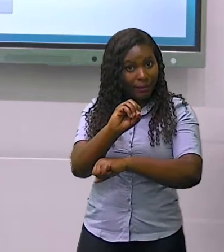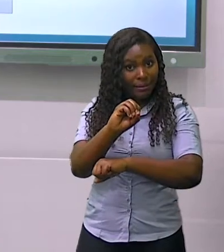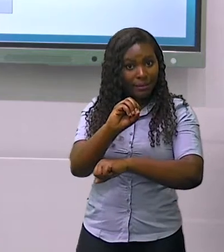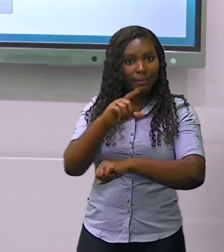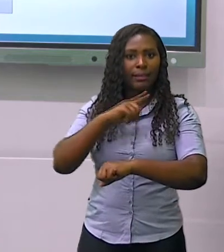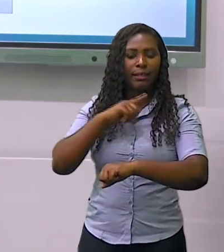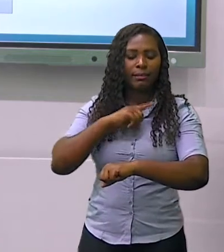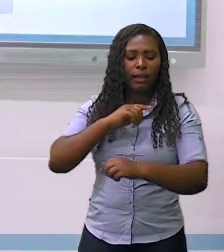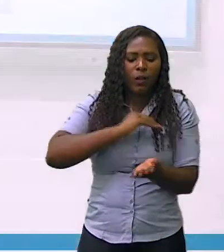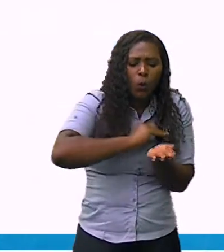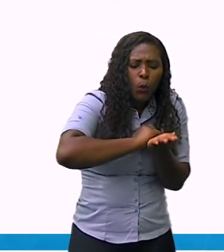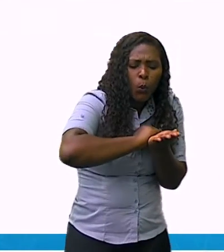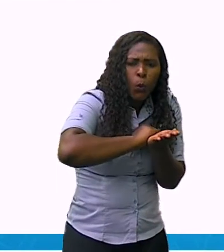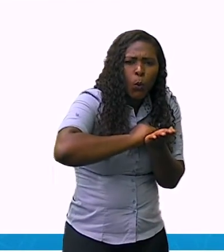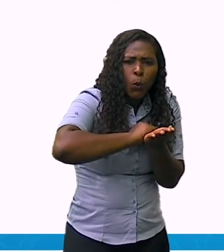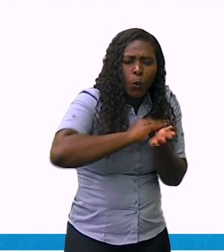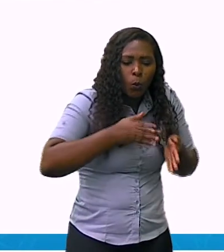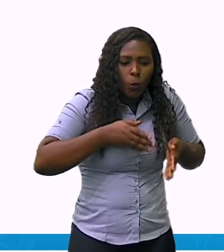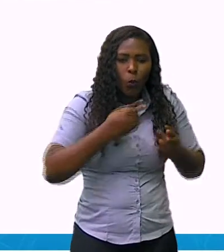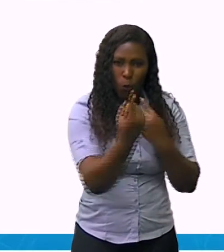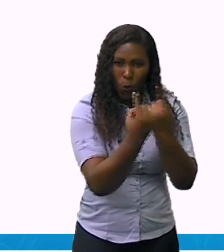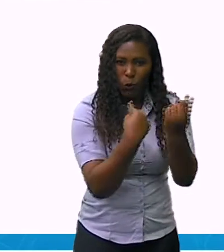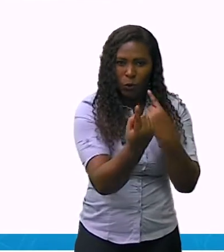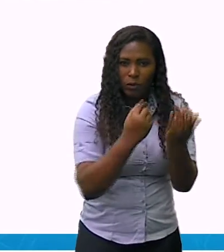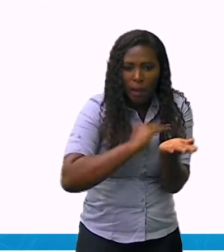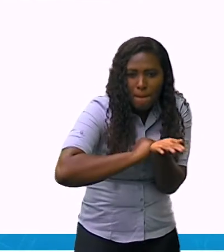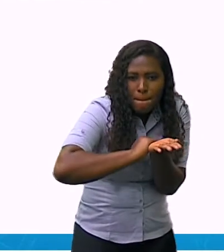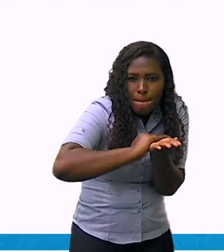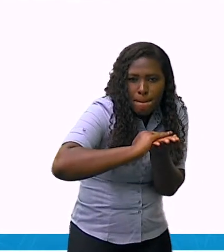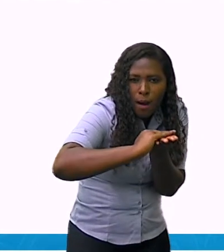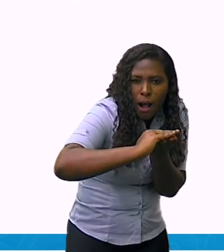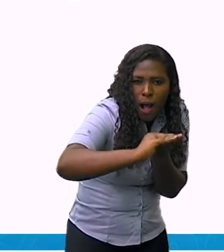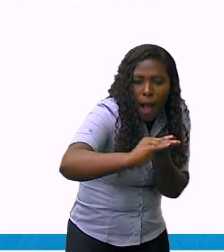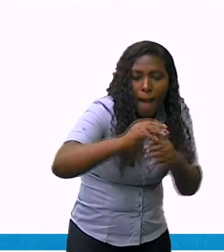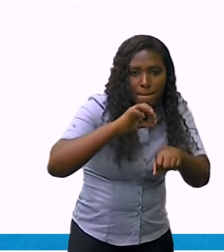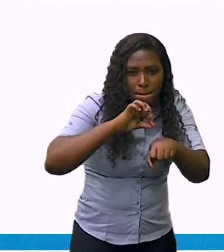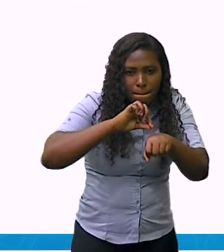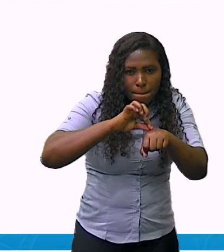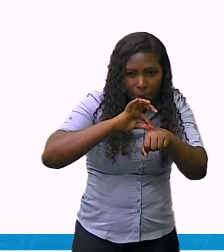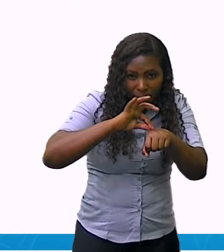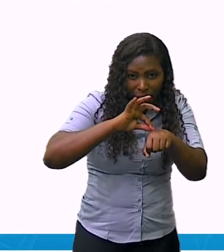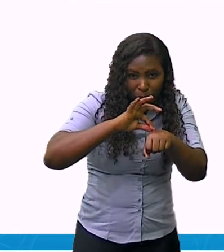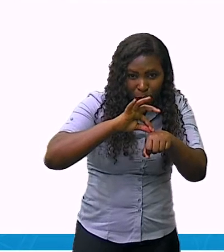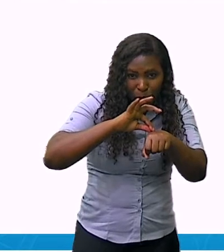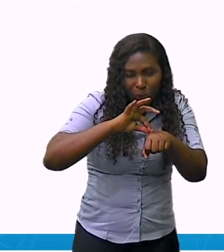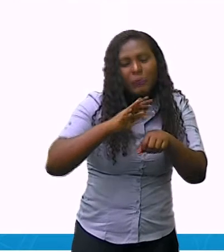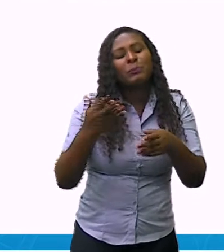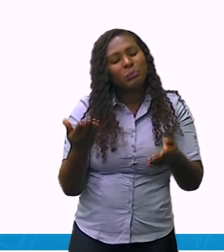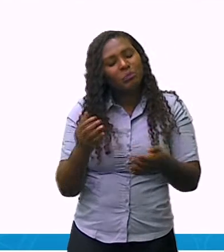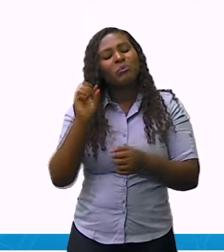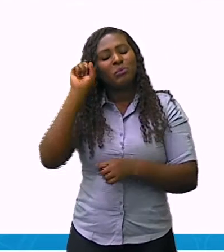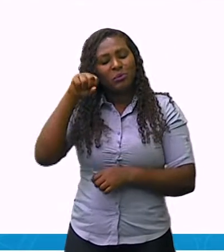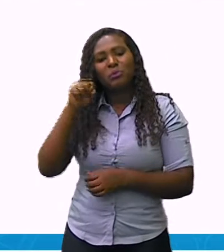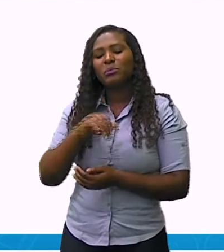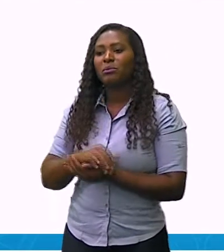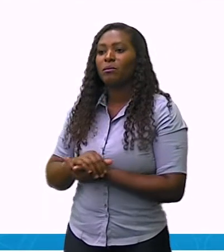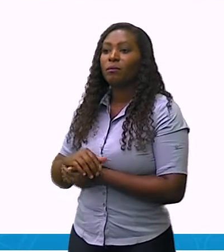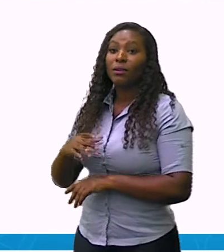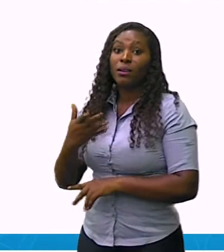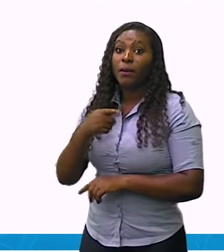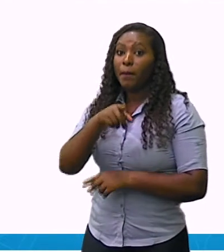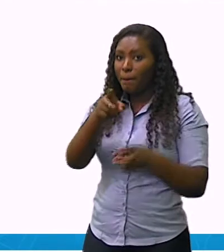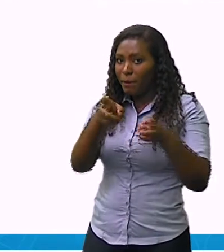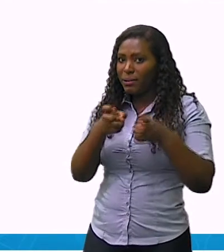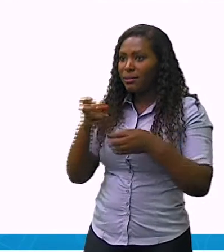Conforme você pode observar neste mapa, perceba que existem cerca de